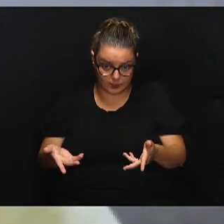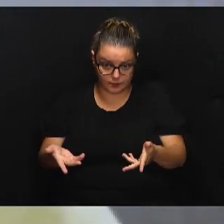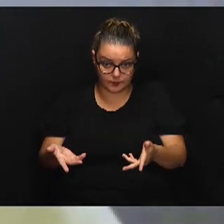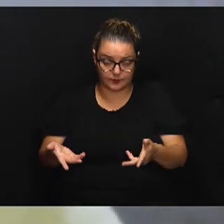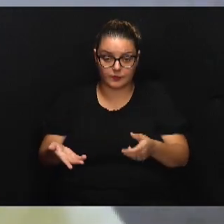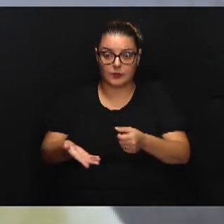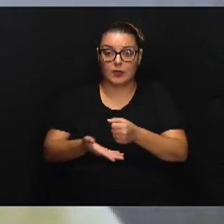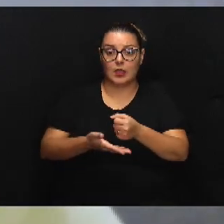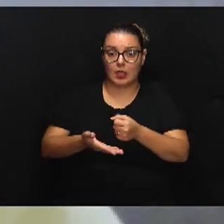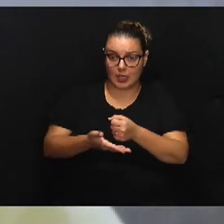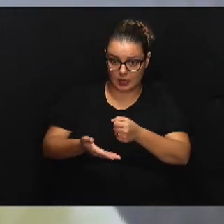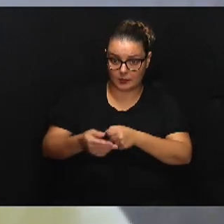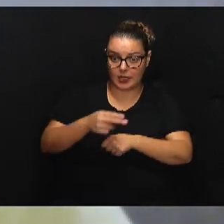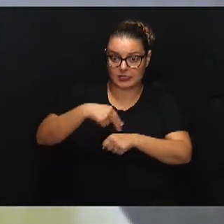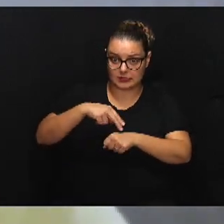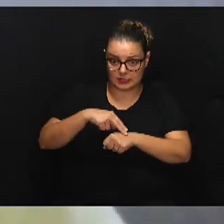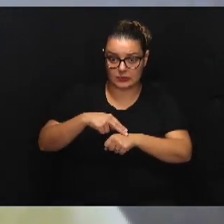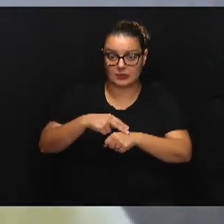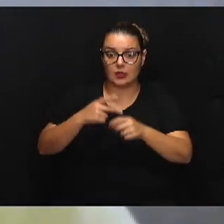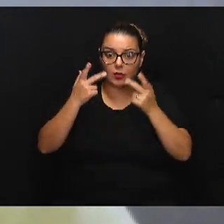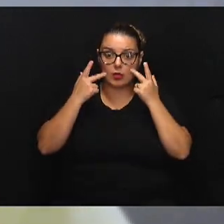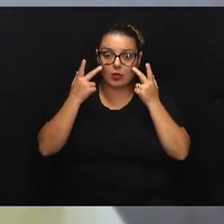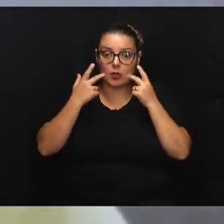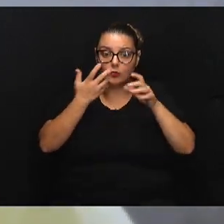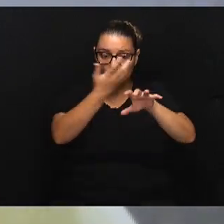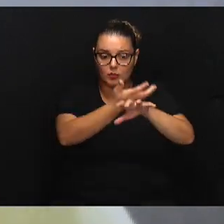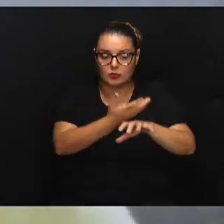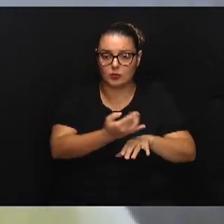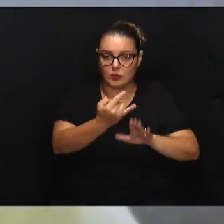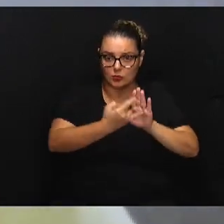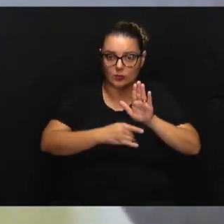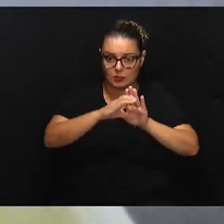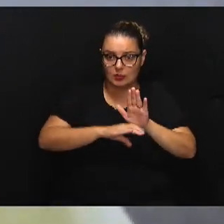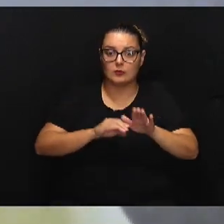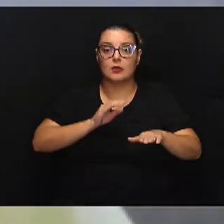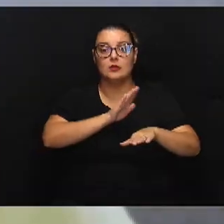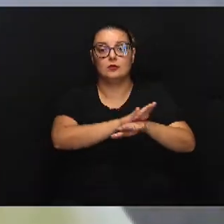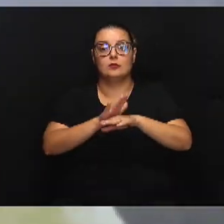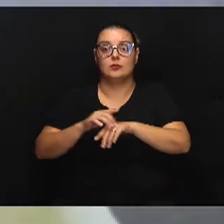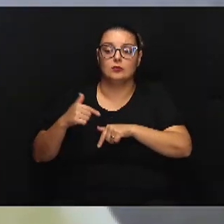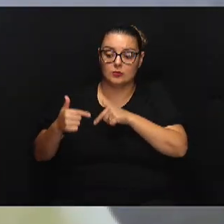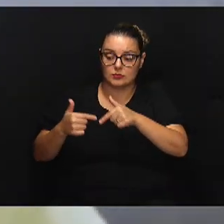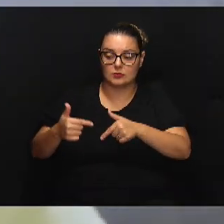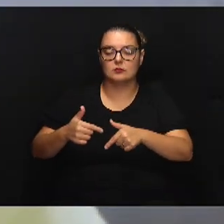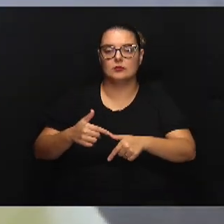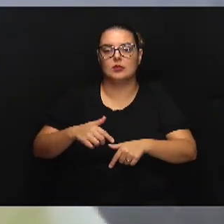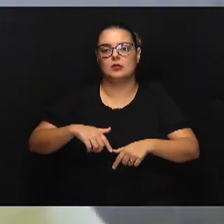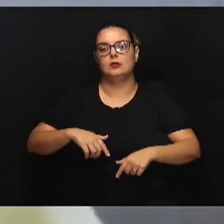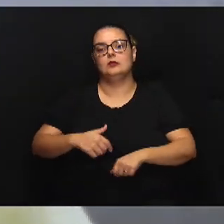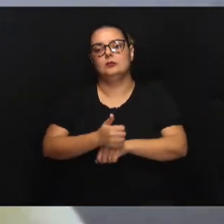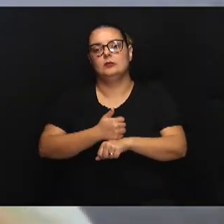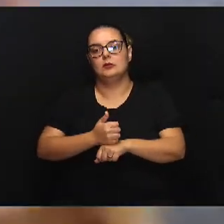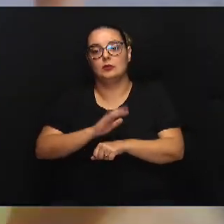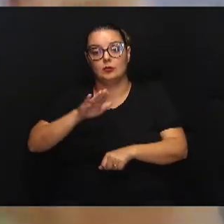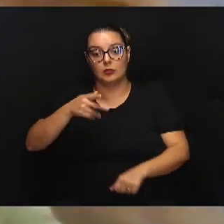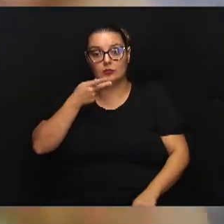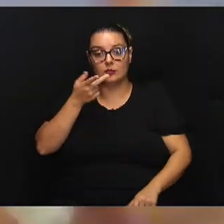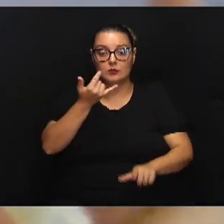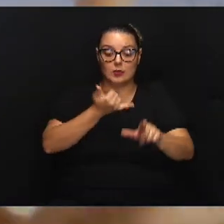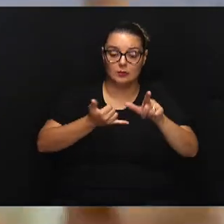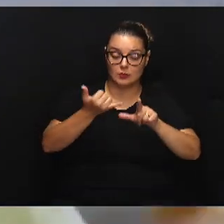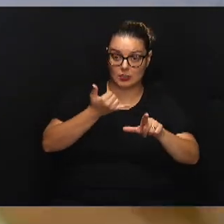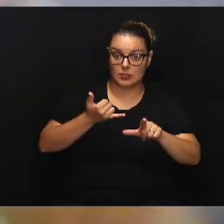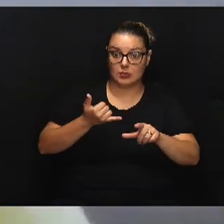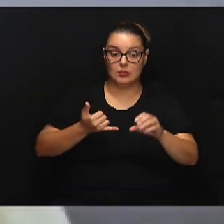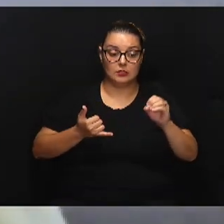Base Nacional Comum Curricular vem cooperar o nosso trabalho educacional, quando nós falamos da ludicidade. Então,